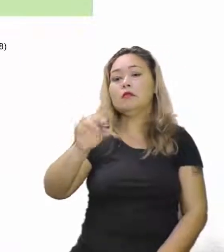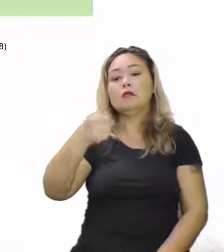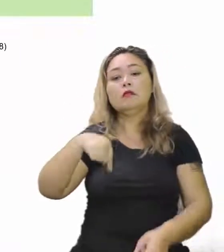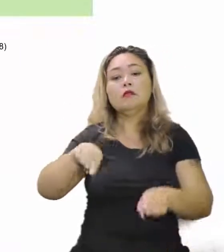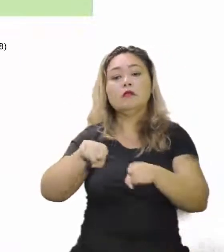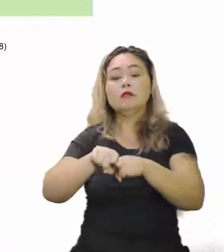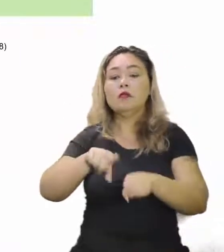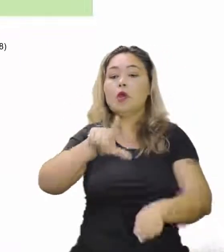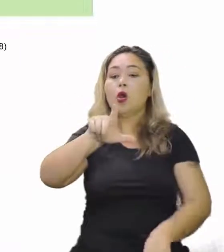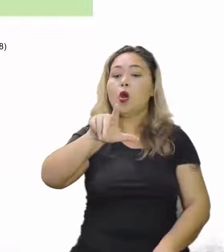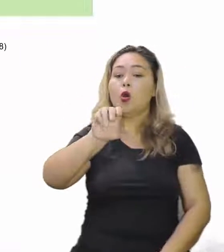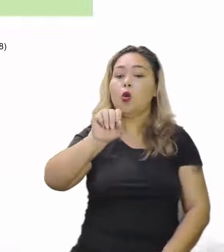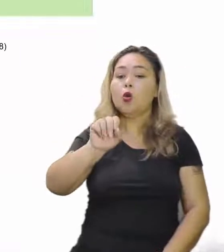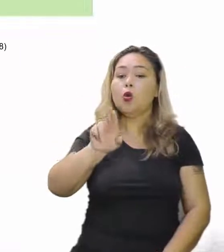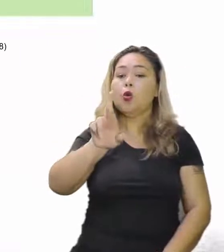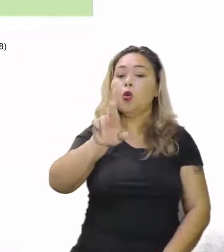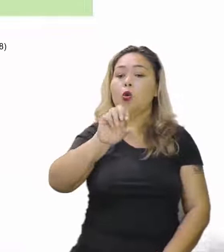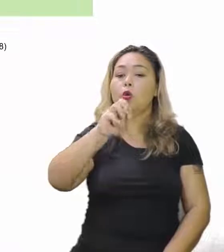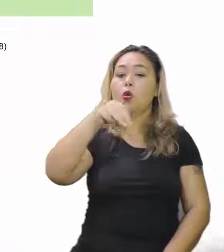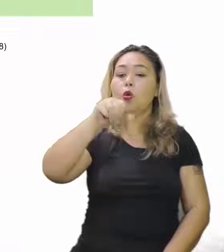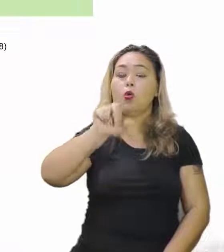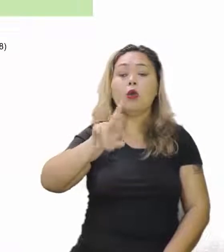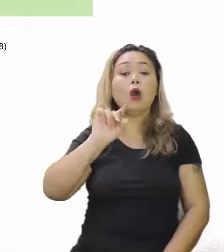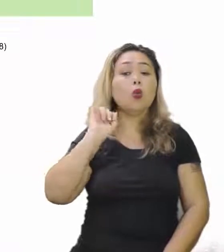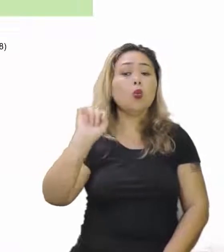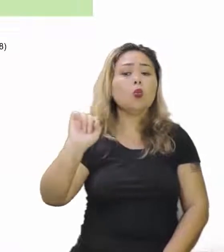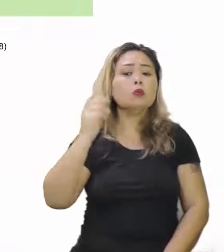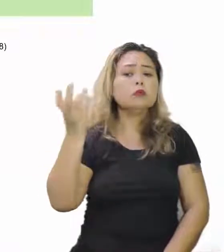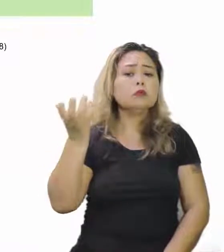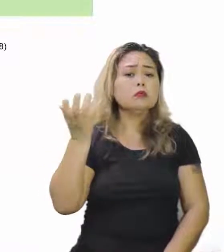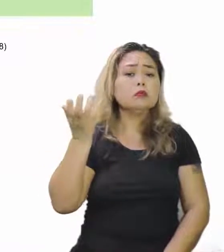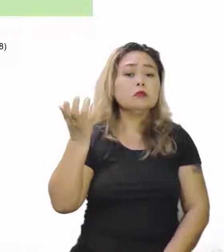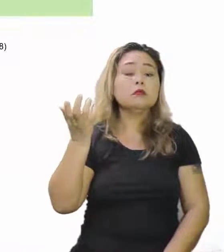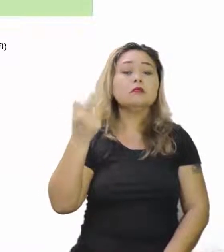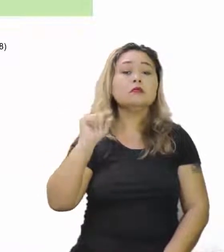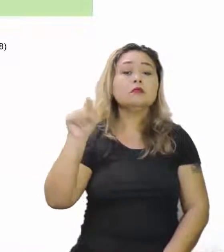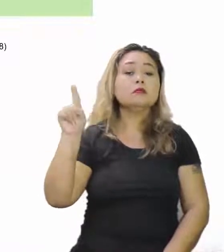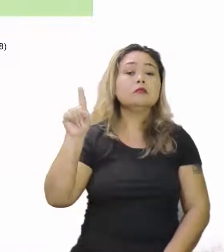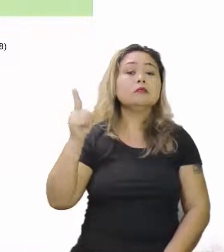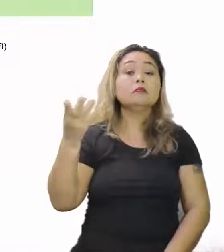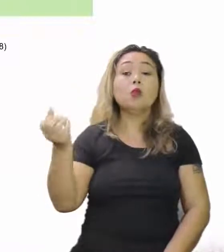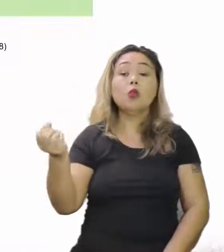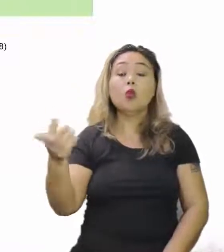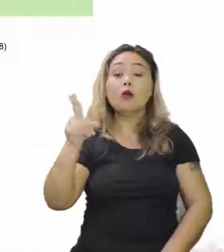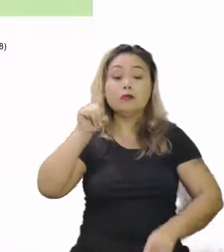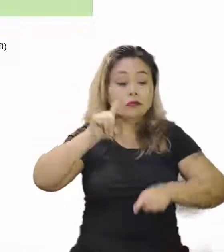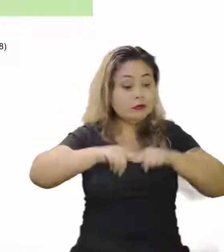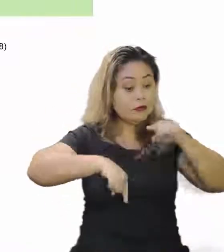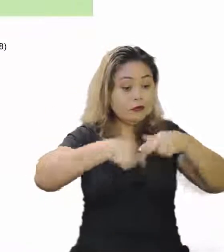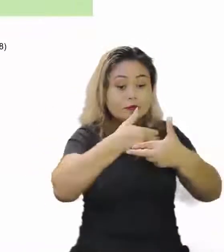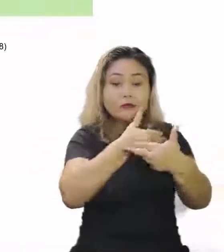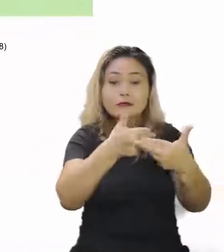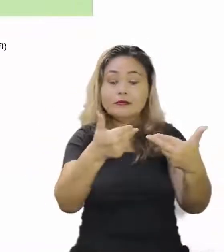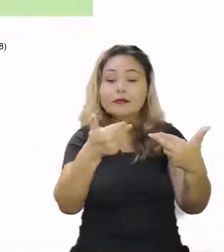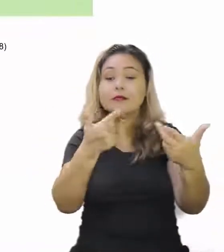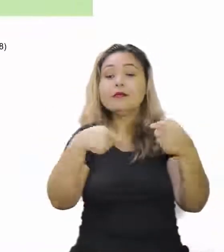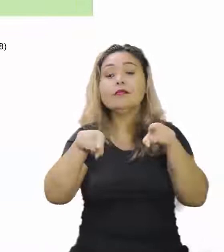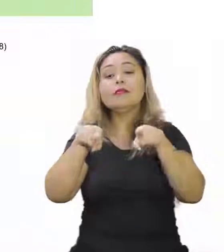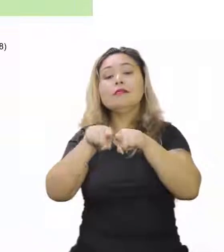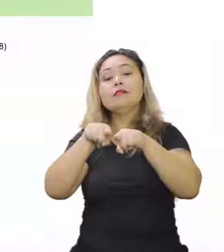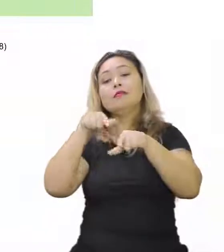Certo? Portanto, o que é que eles buscavam? Ó? Novas mercadorias e mão de